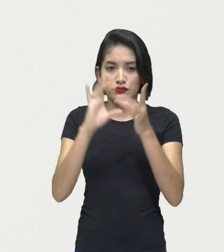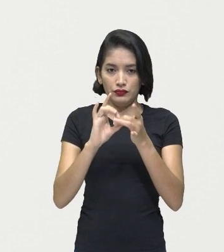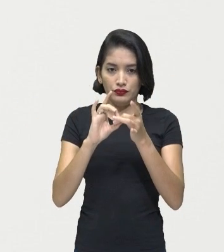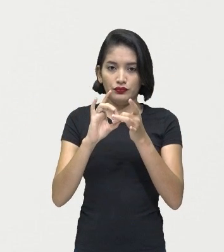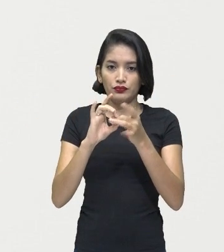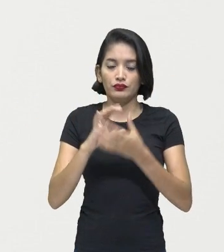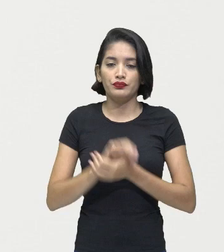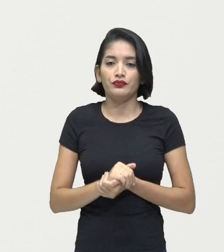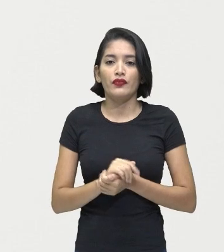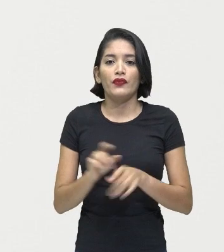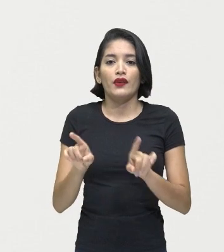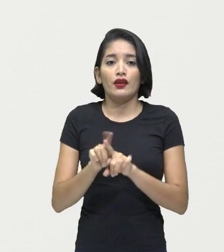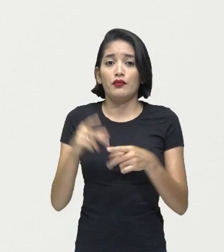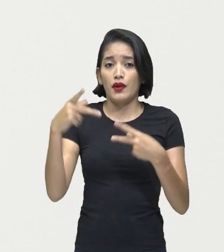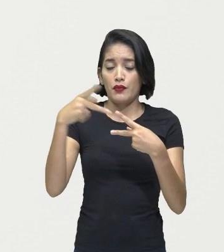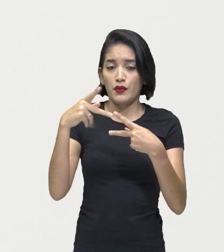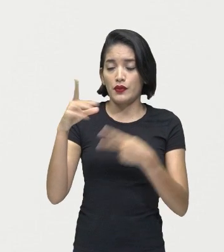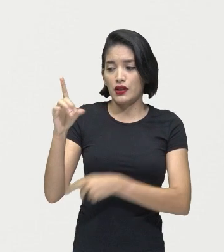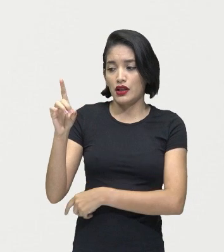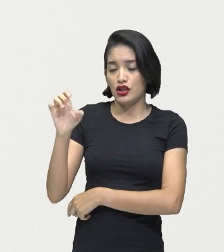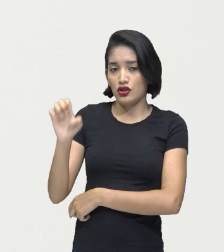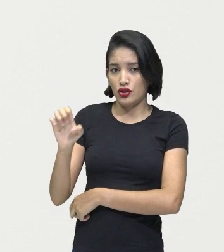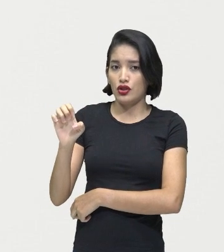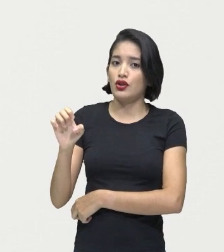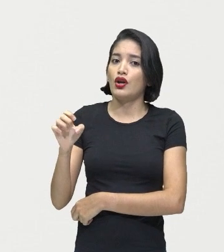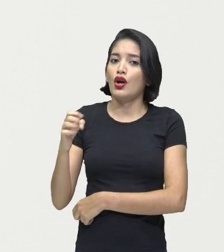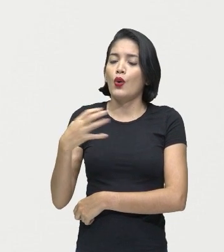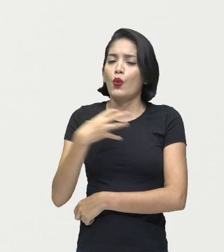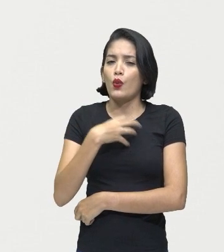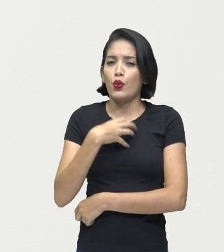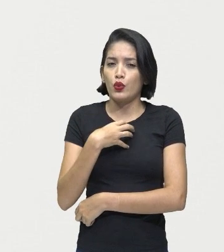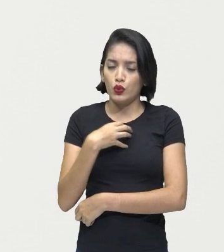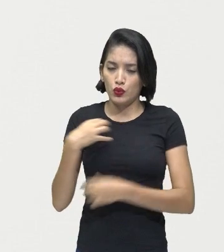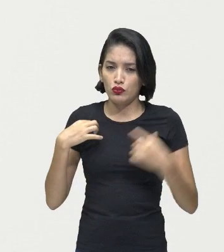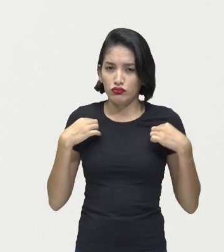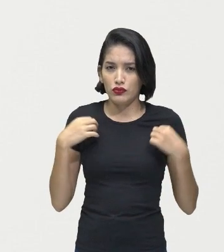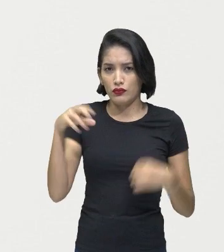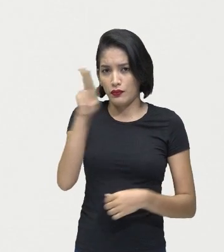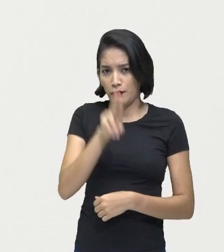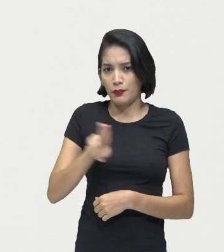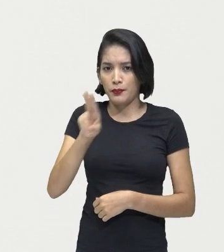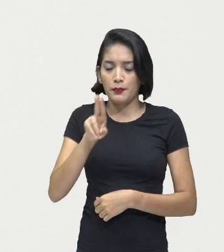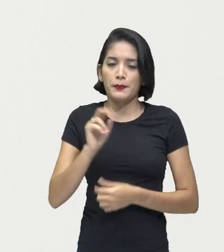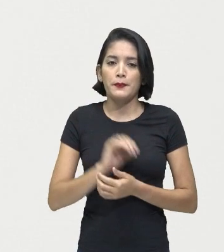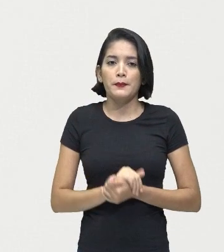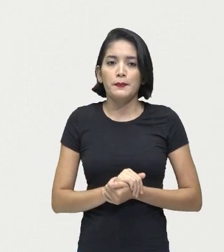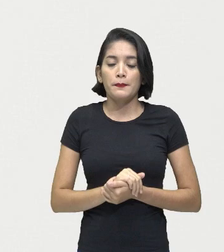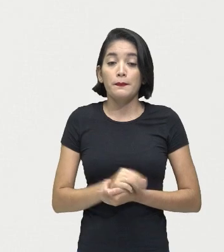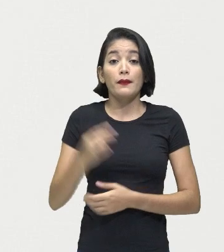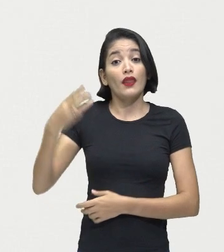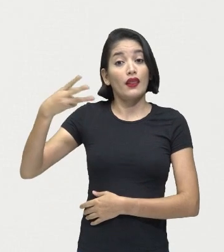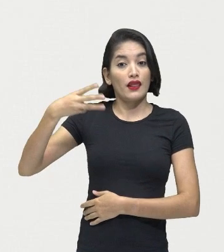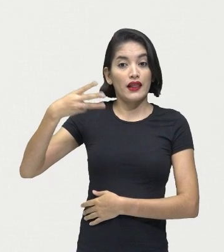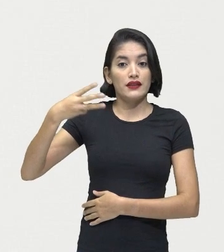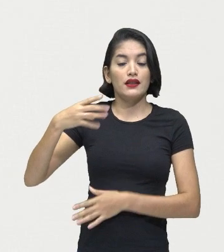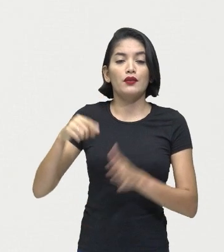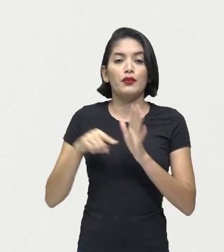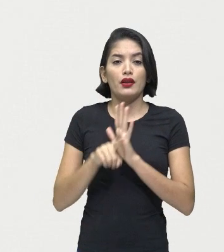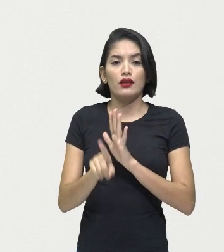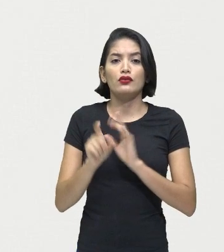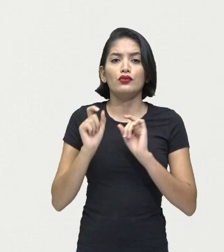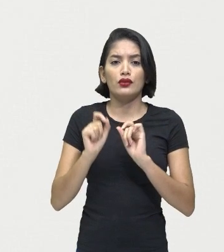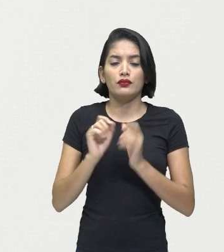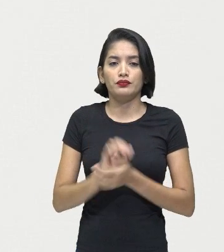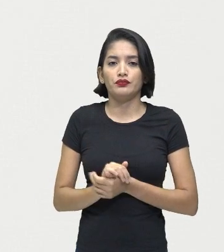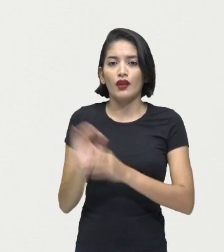João, bem como a preposição de liga modo e vestir. Na terceira questão, nós temos: a